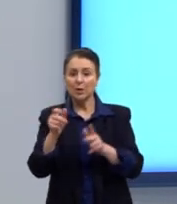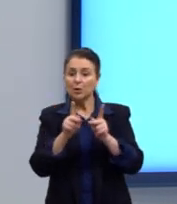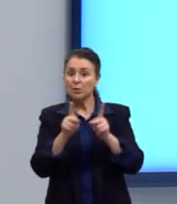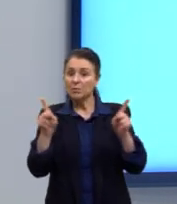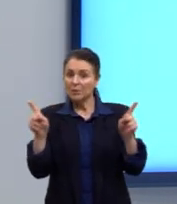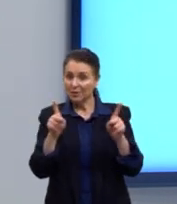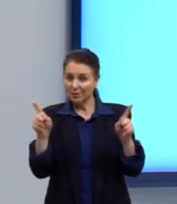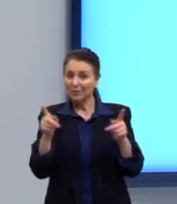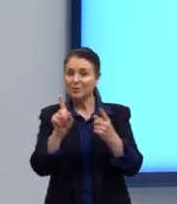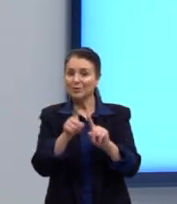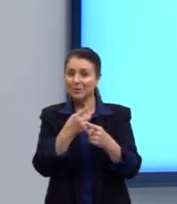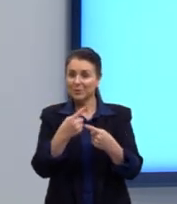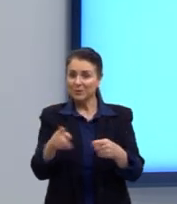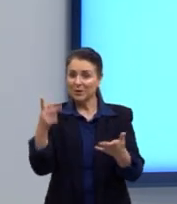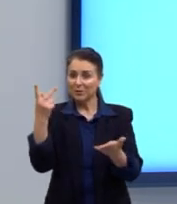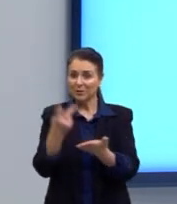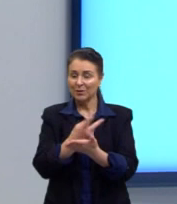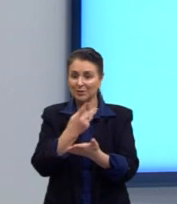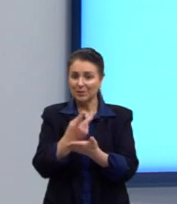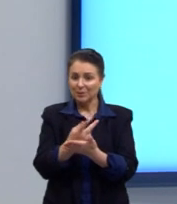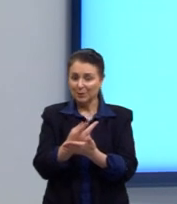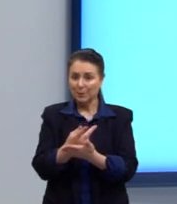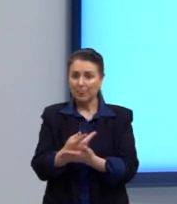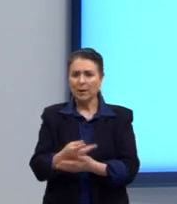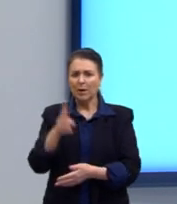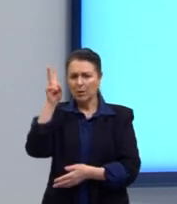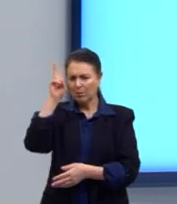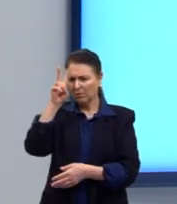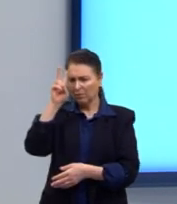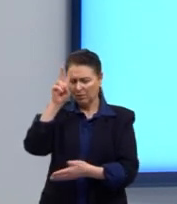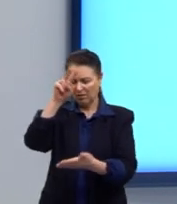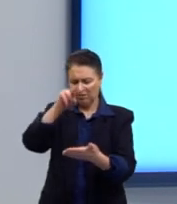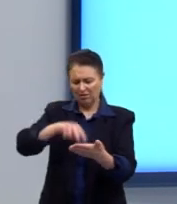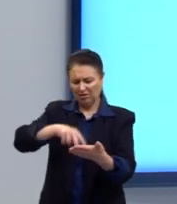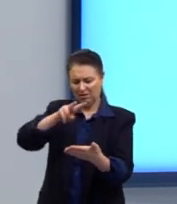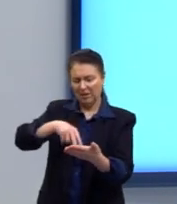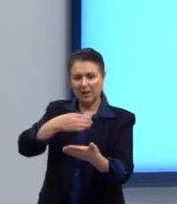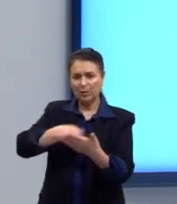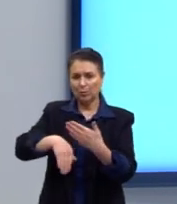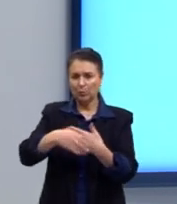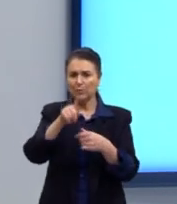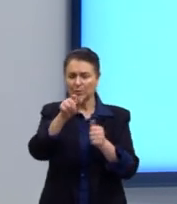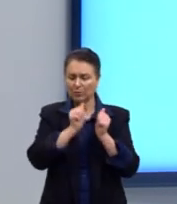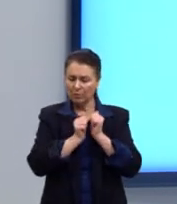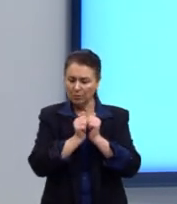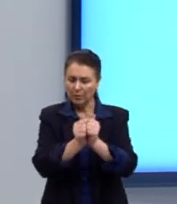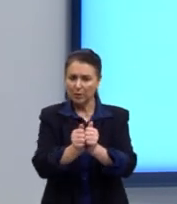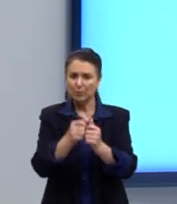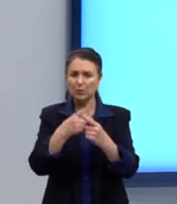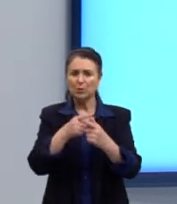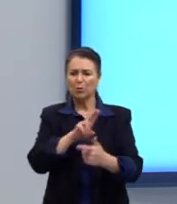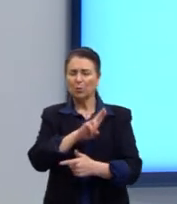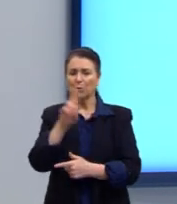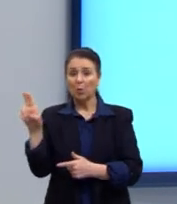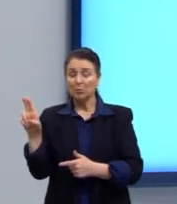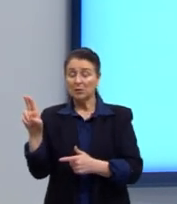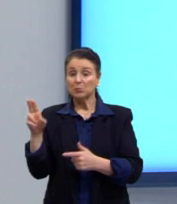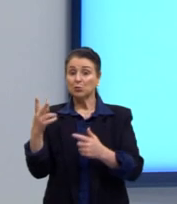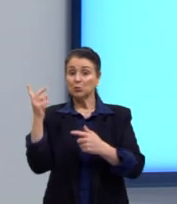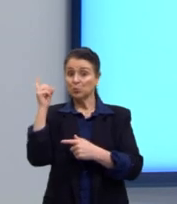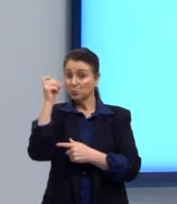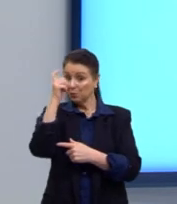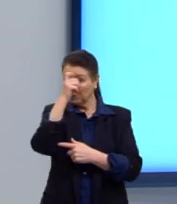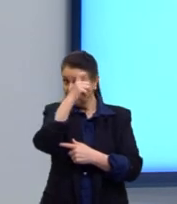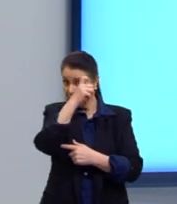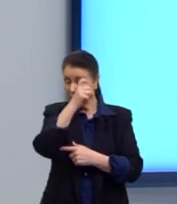épocas onde eles aconteceram eu não falei o nome de todo mundo aí vocês acompanham seu nomes muito complexos e o nosso